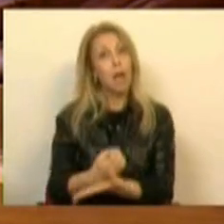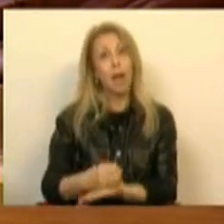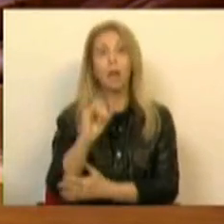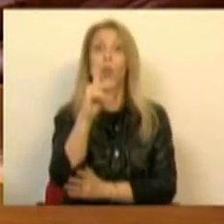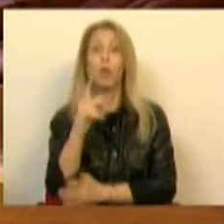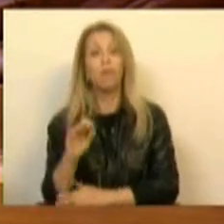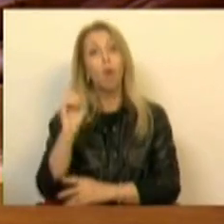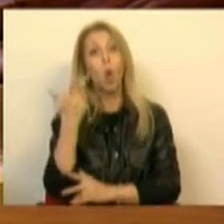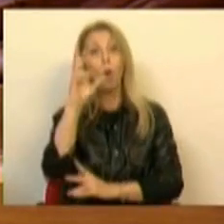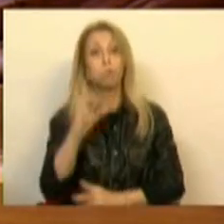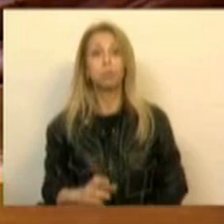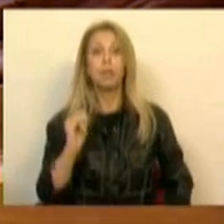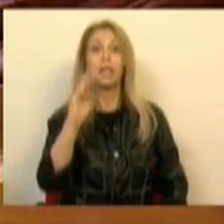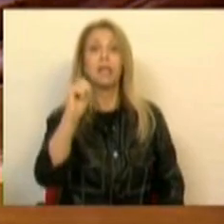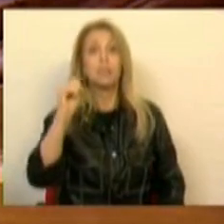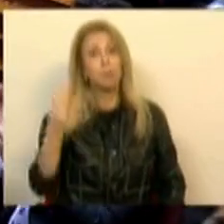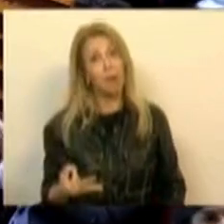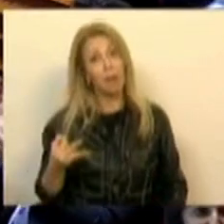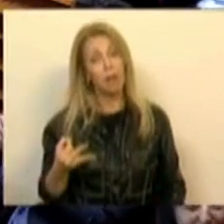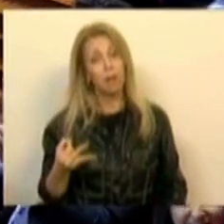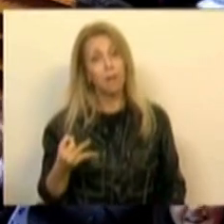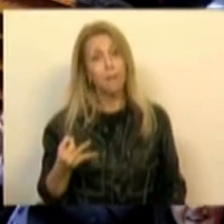ou de descida do ISP.